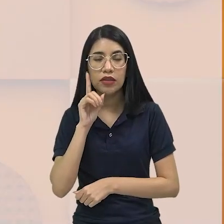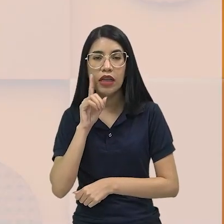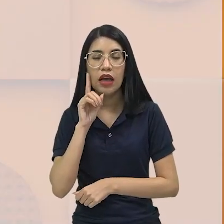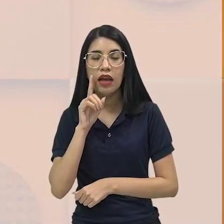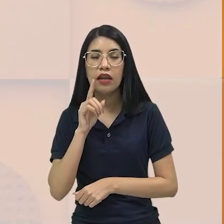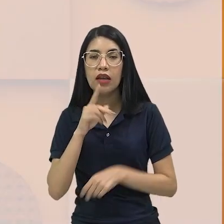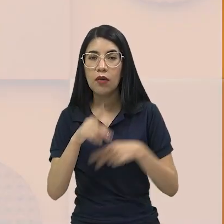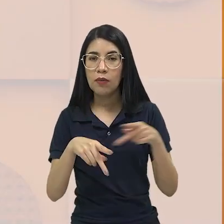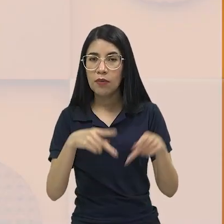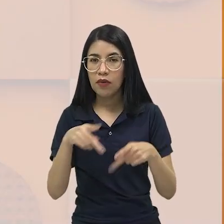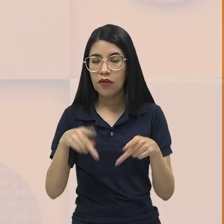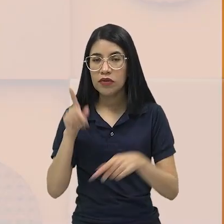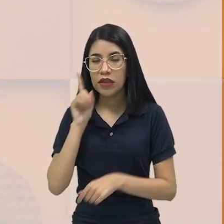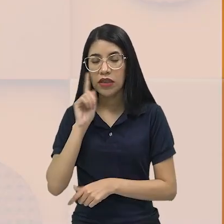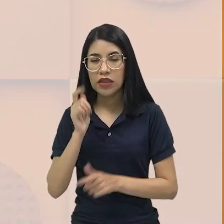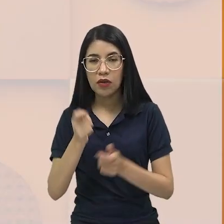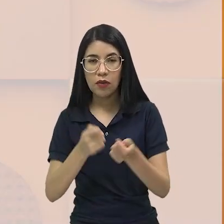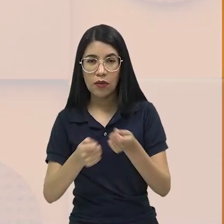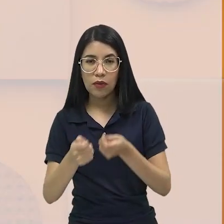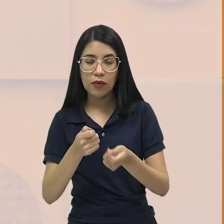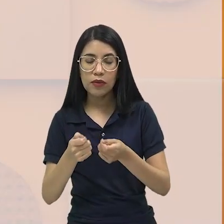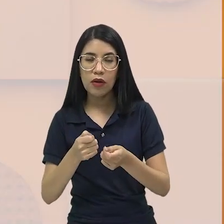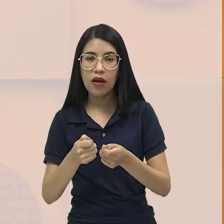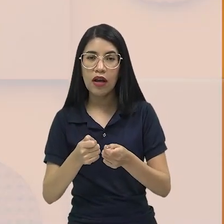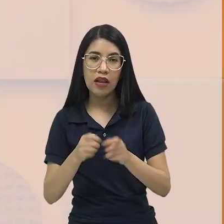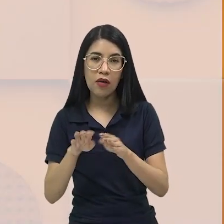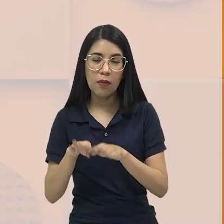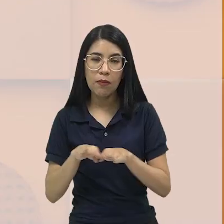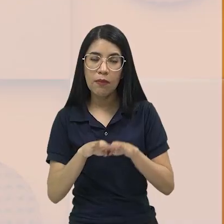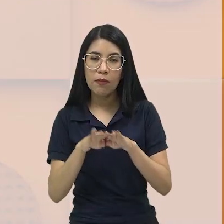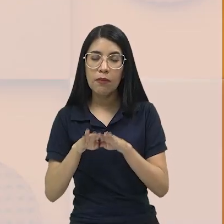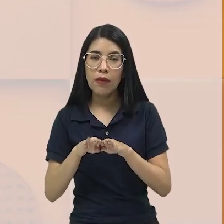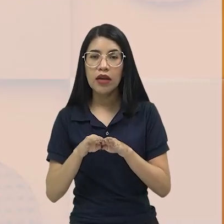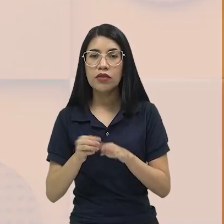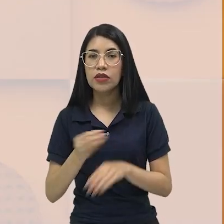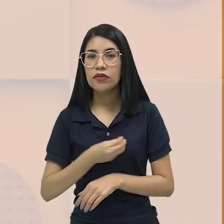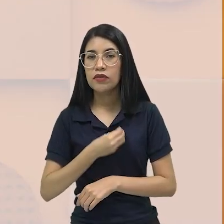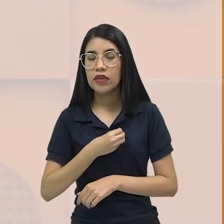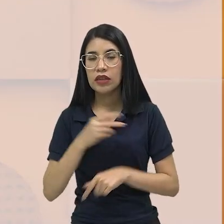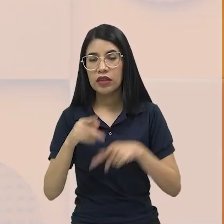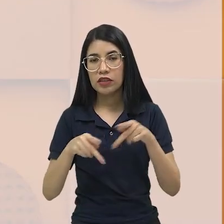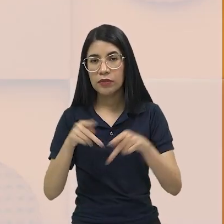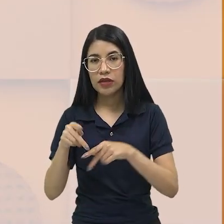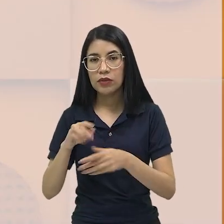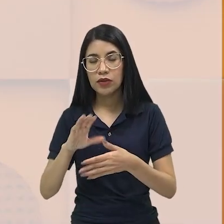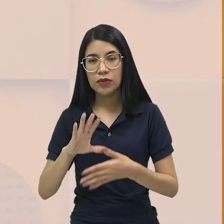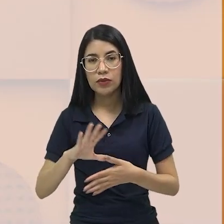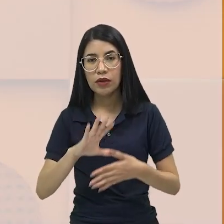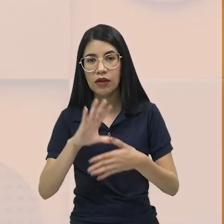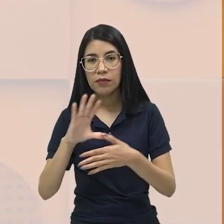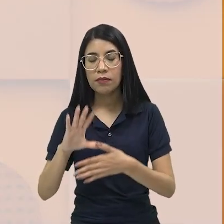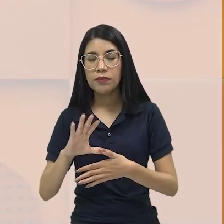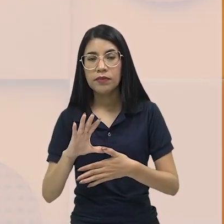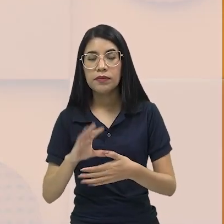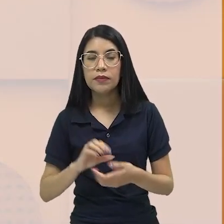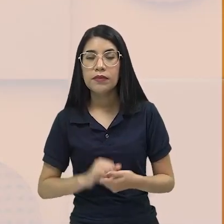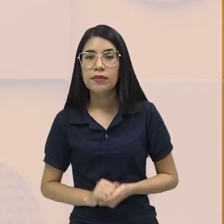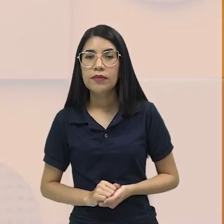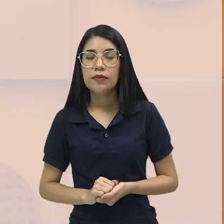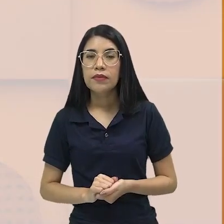estadunidenses, acabam controlando os padrões de vida de todo o continente, do continente americano, das